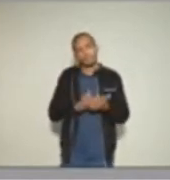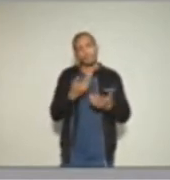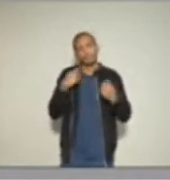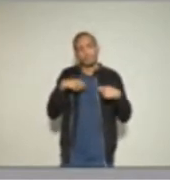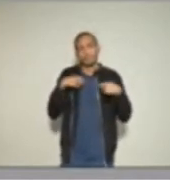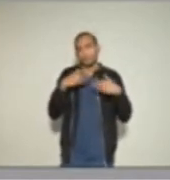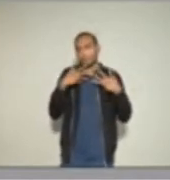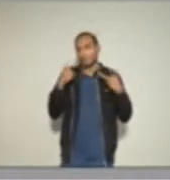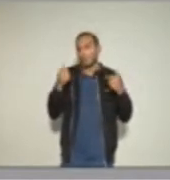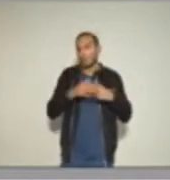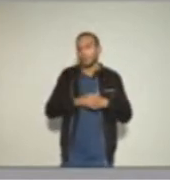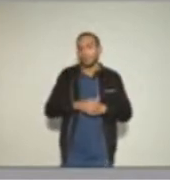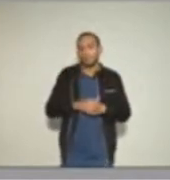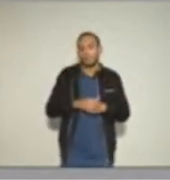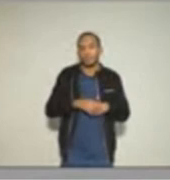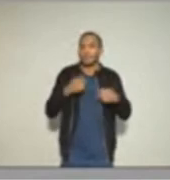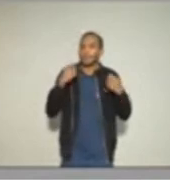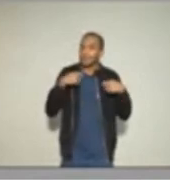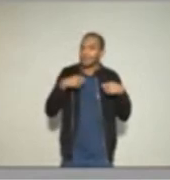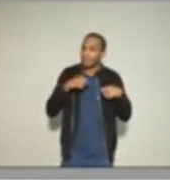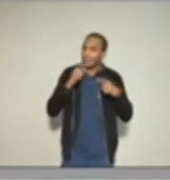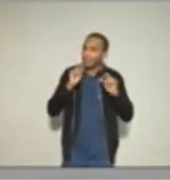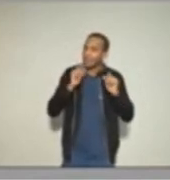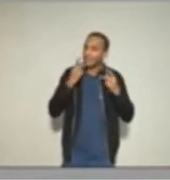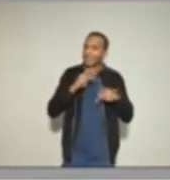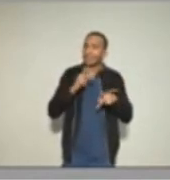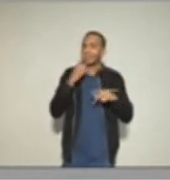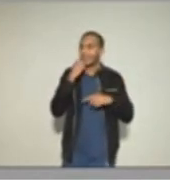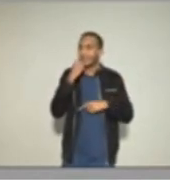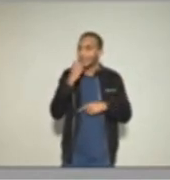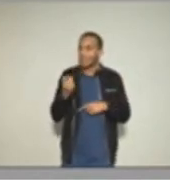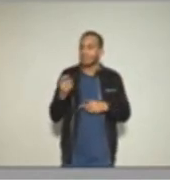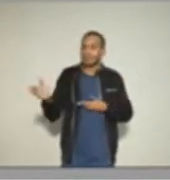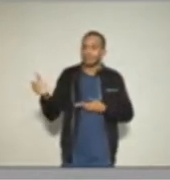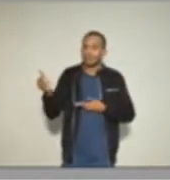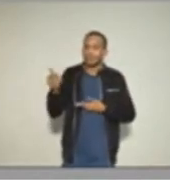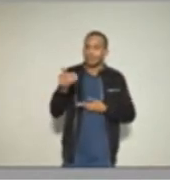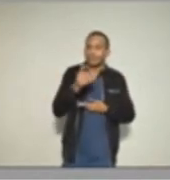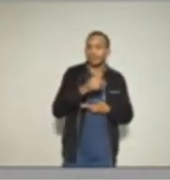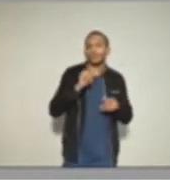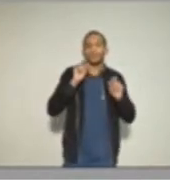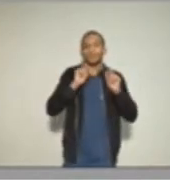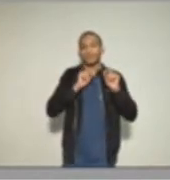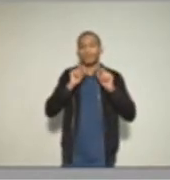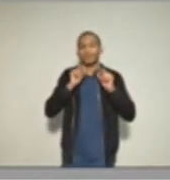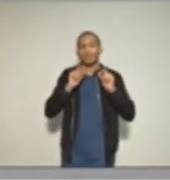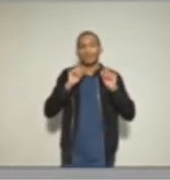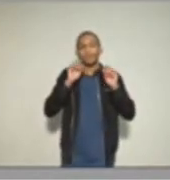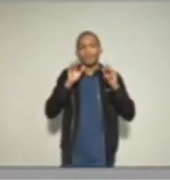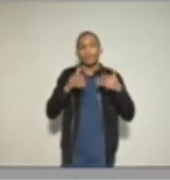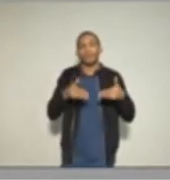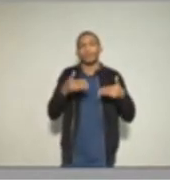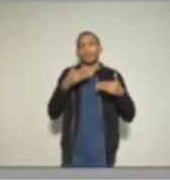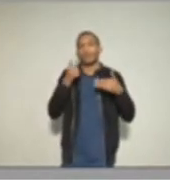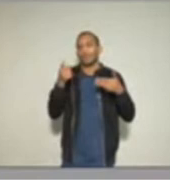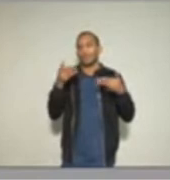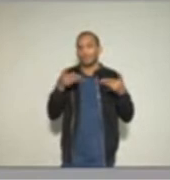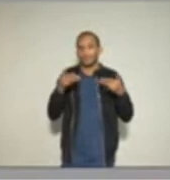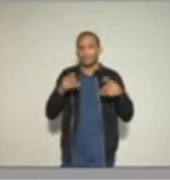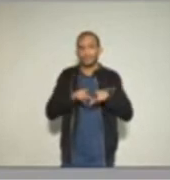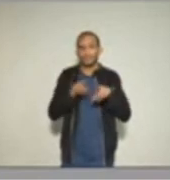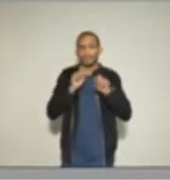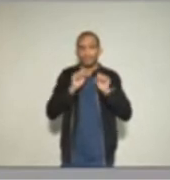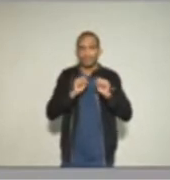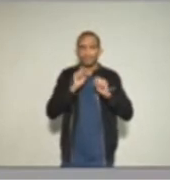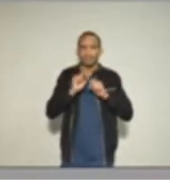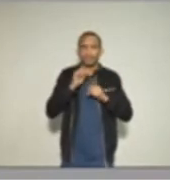devemos melhorar. Que devemos fazer desse resíduo coletado uma destinação melhor do que é feito hoje. Que podemos fazer